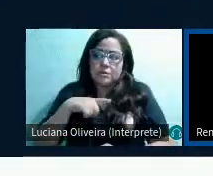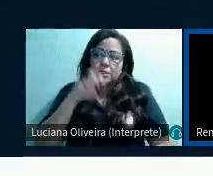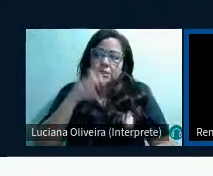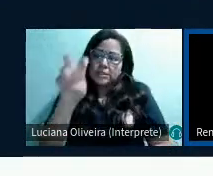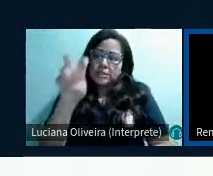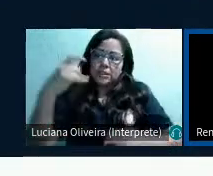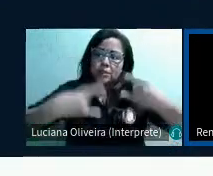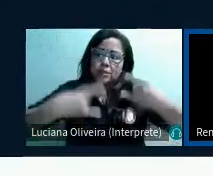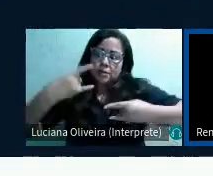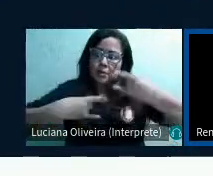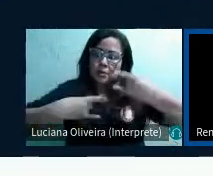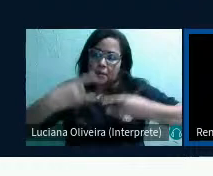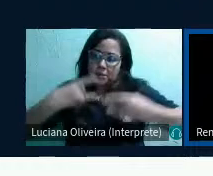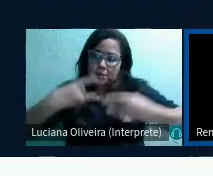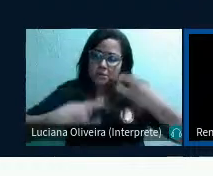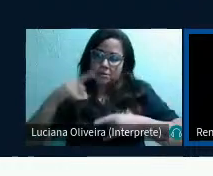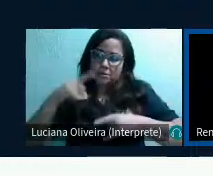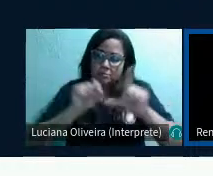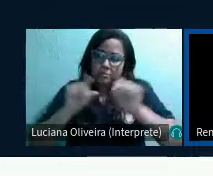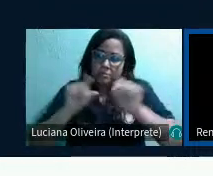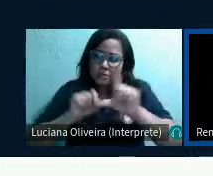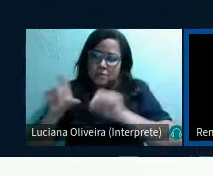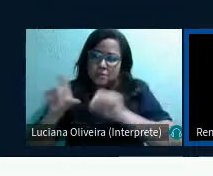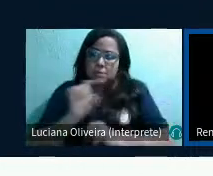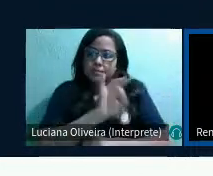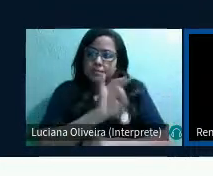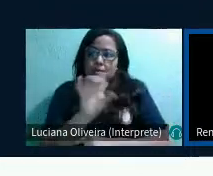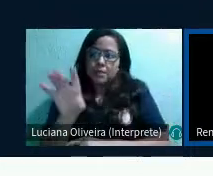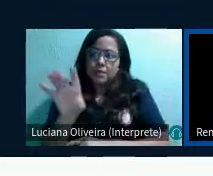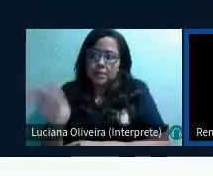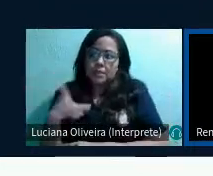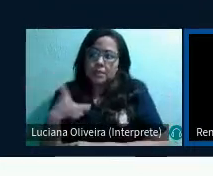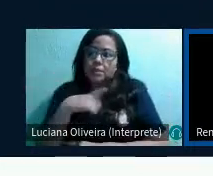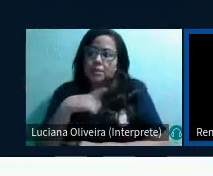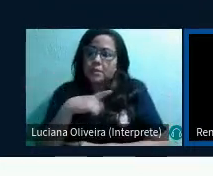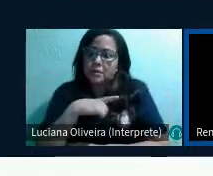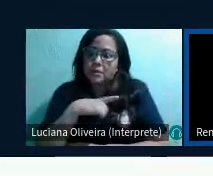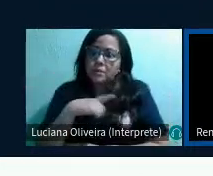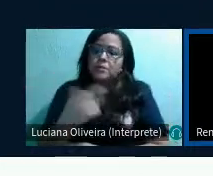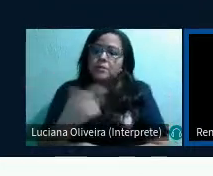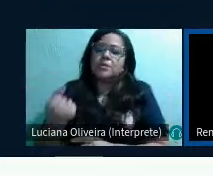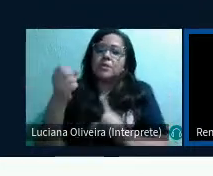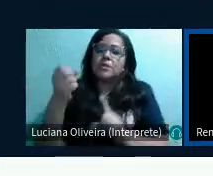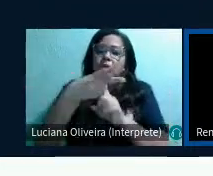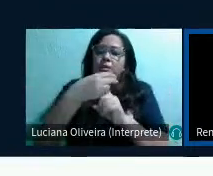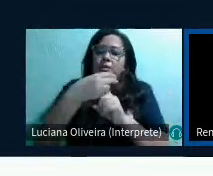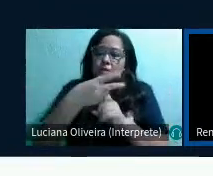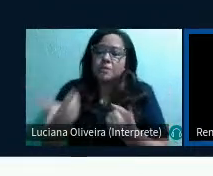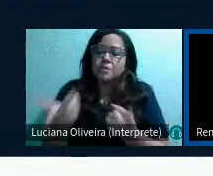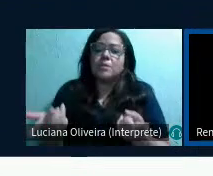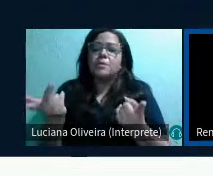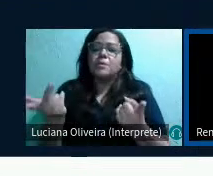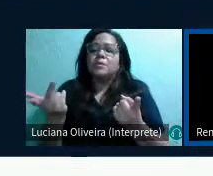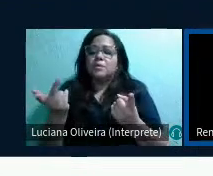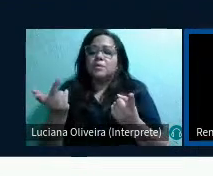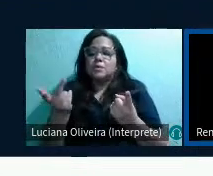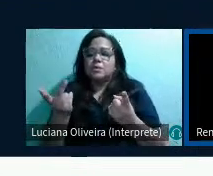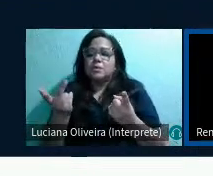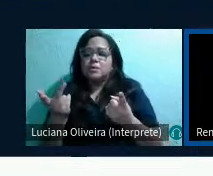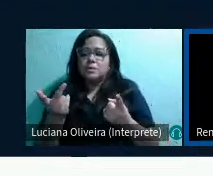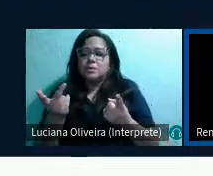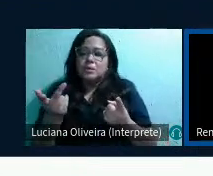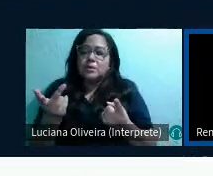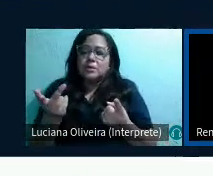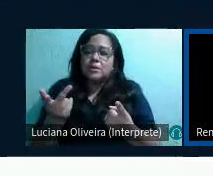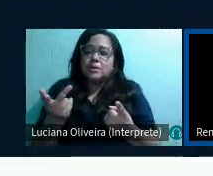opções, e daí cada um deles vai ter uma diferente quantidade de sensores, uma diferente quantidade de... um